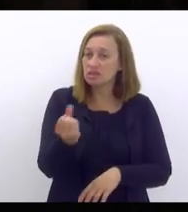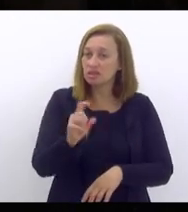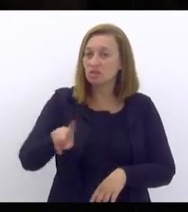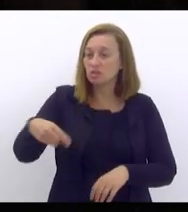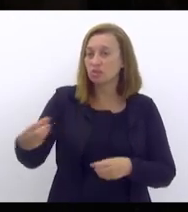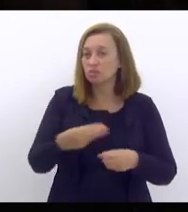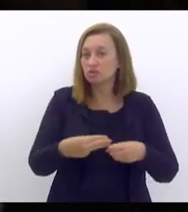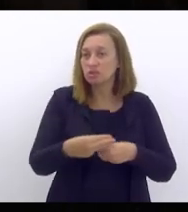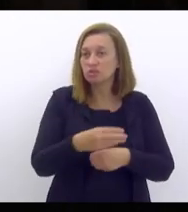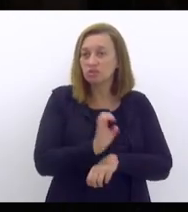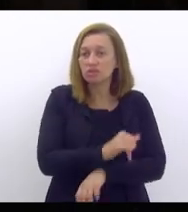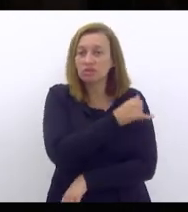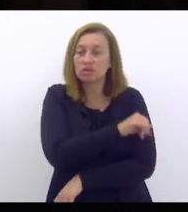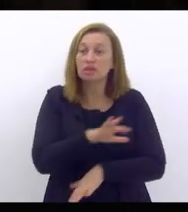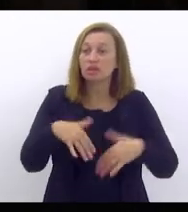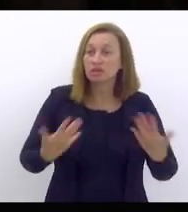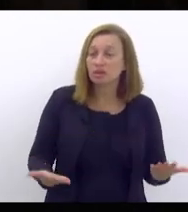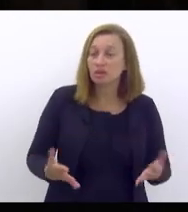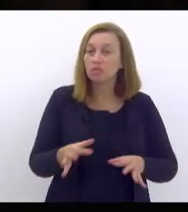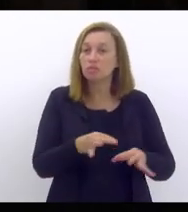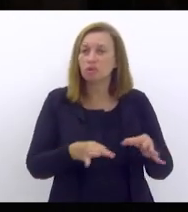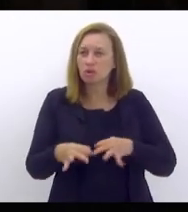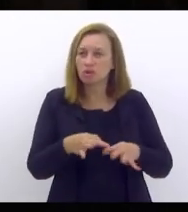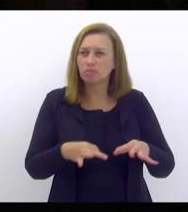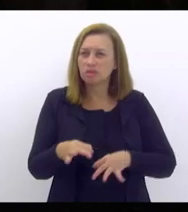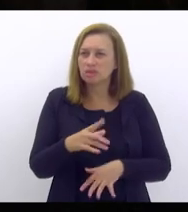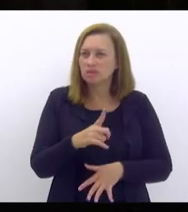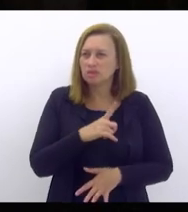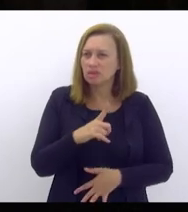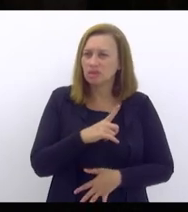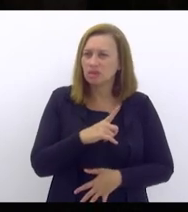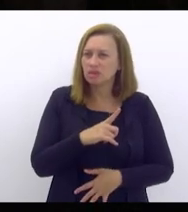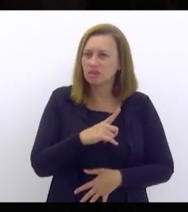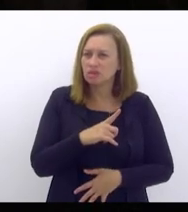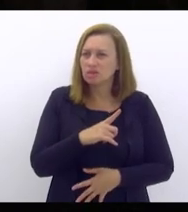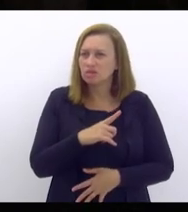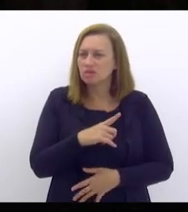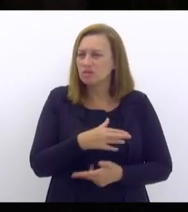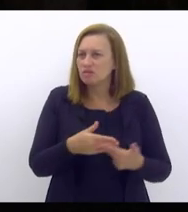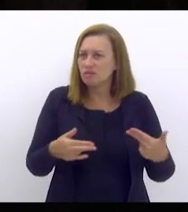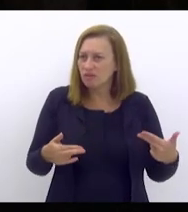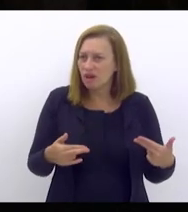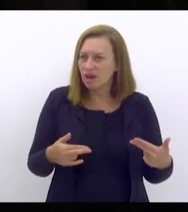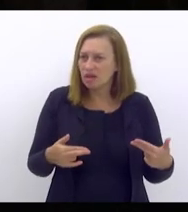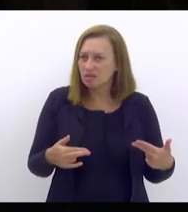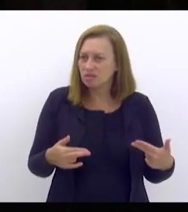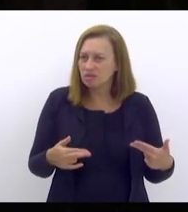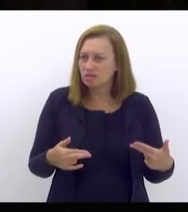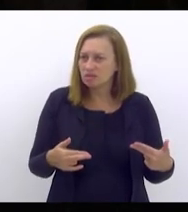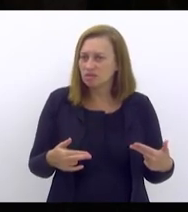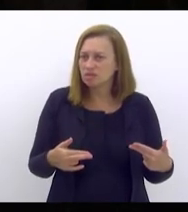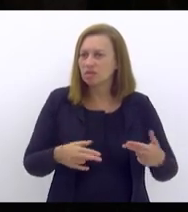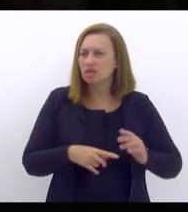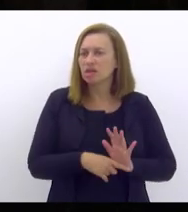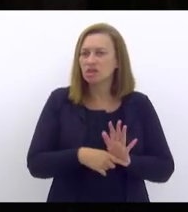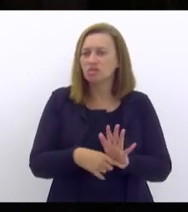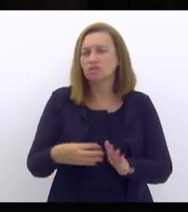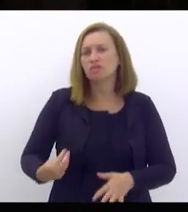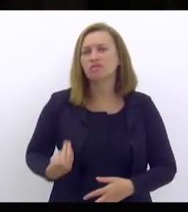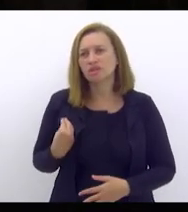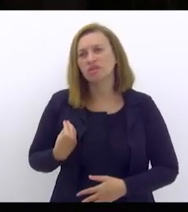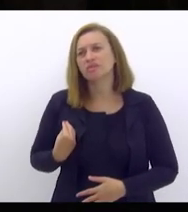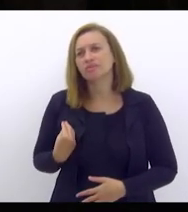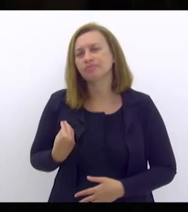do Estado do Rio de Janeiro. Então, o programa ele tem, enfim, uma série de diretrizes que beneficiam a vida e